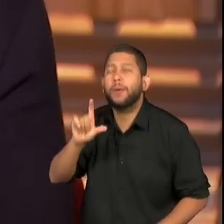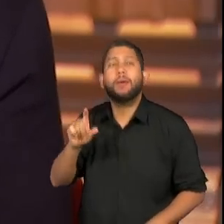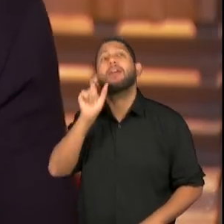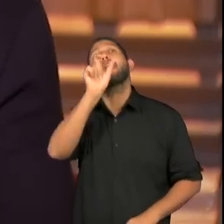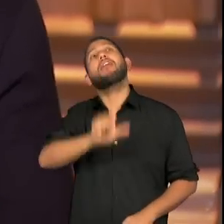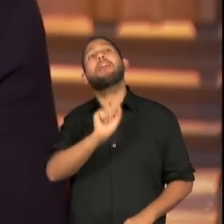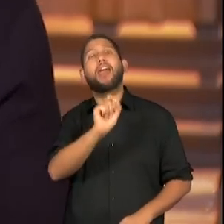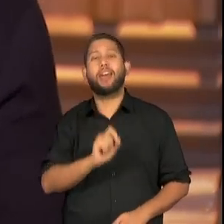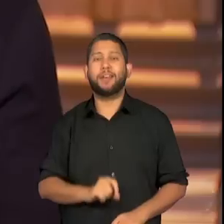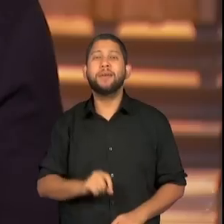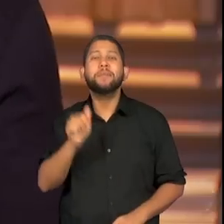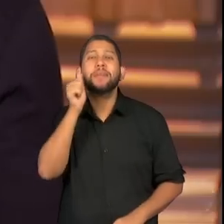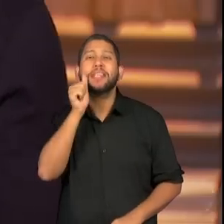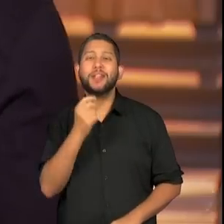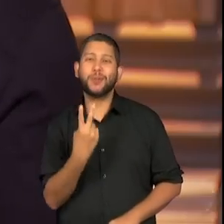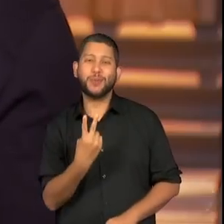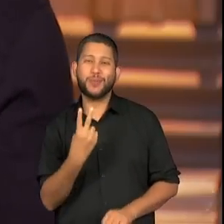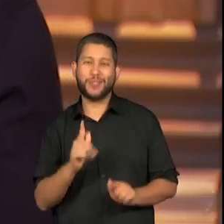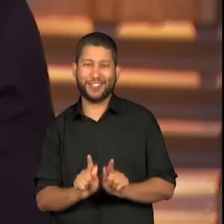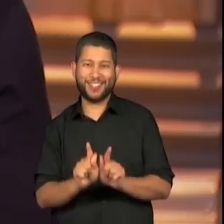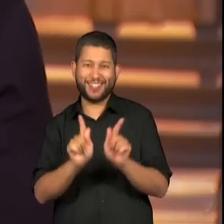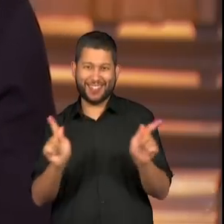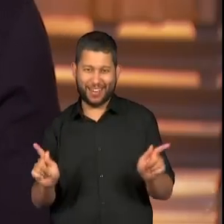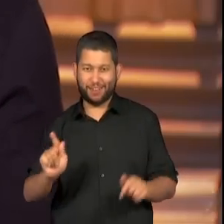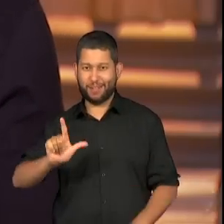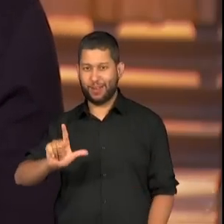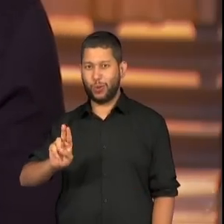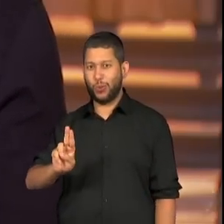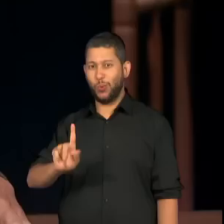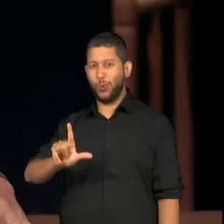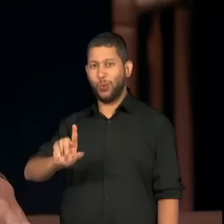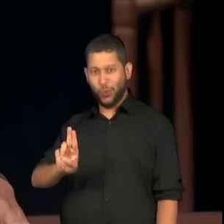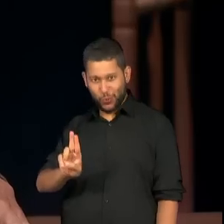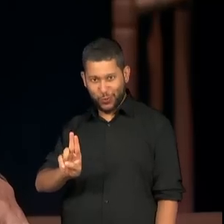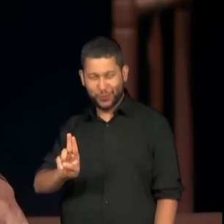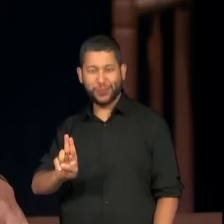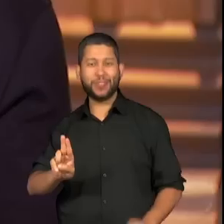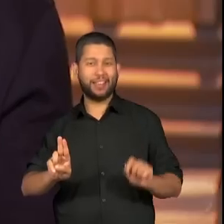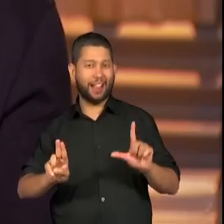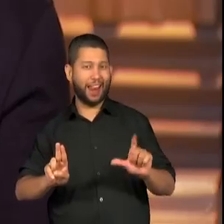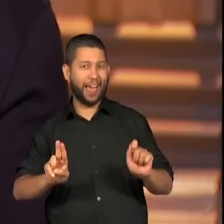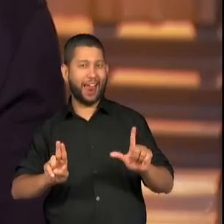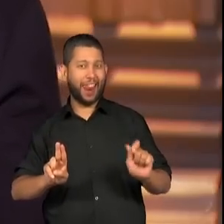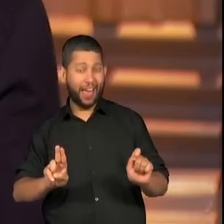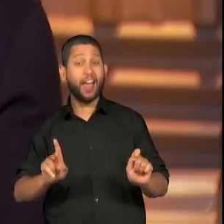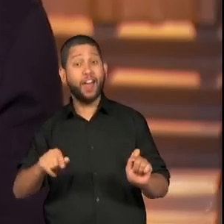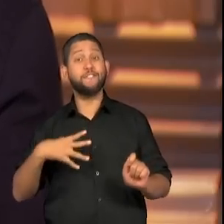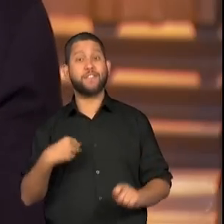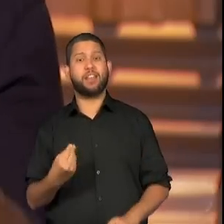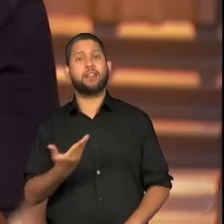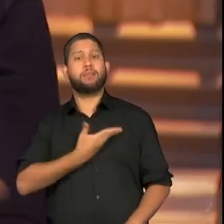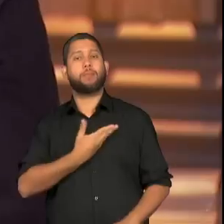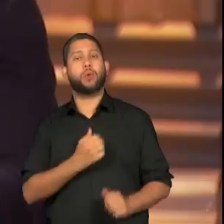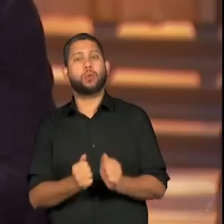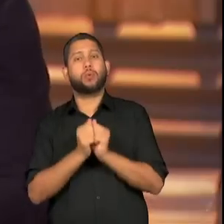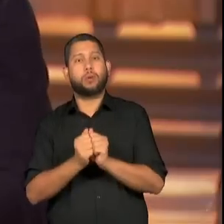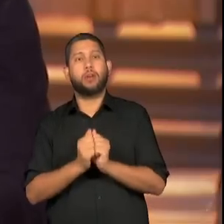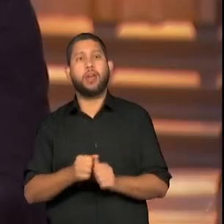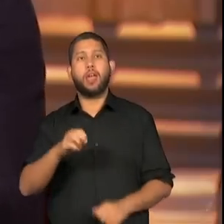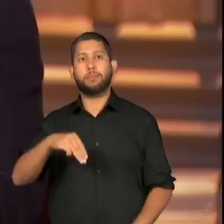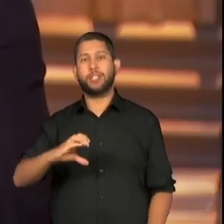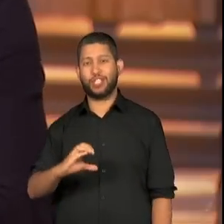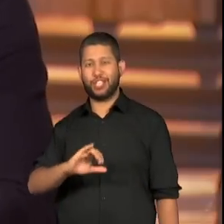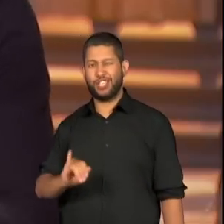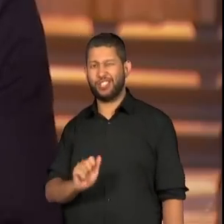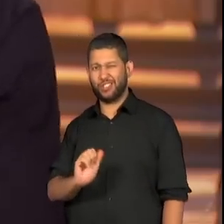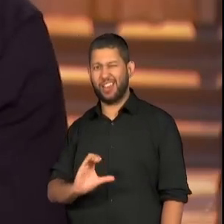duas meninas gêmeas, Lulu e Lalá. Que maravilha! São filhas do meu parceiro MC Jack, que também faz música,